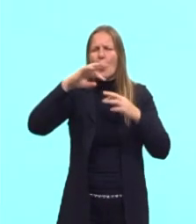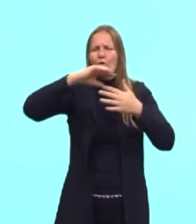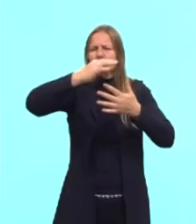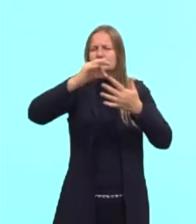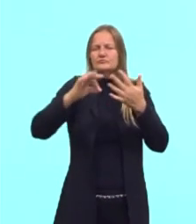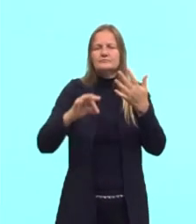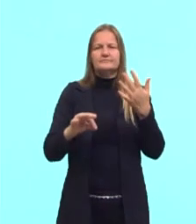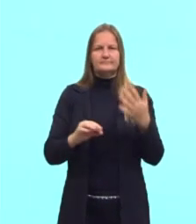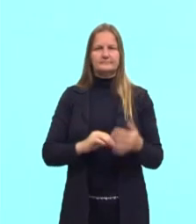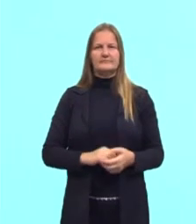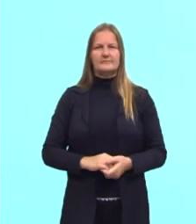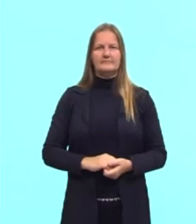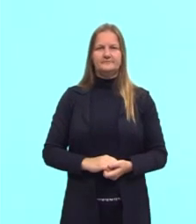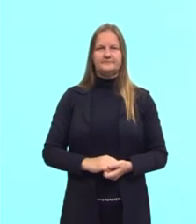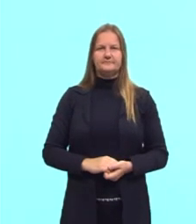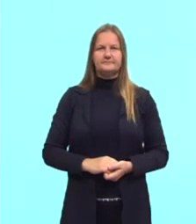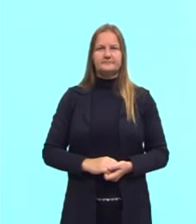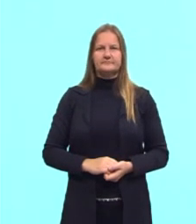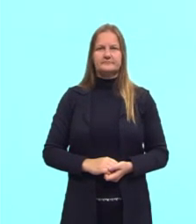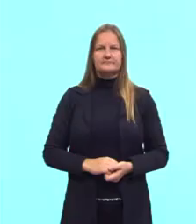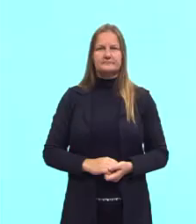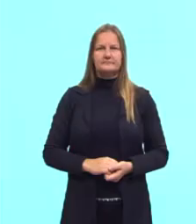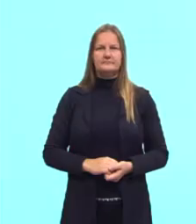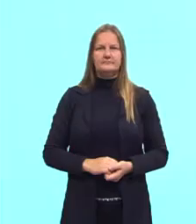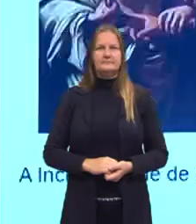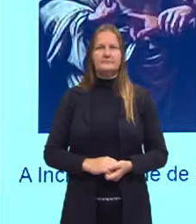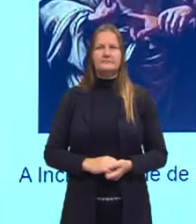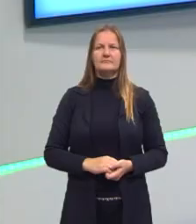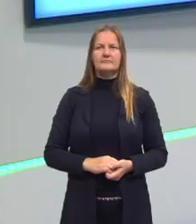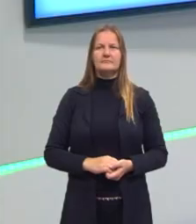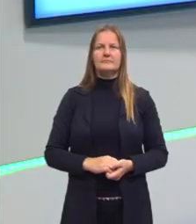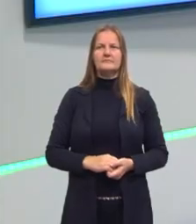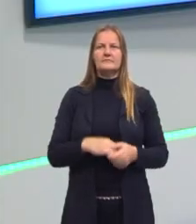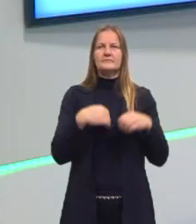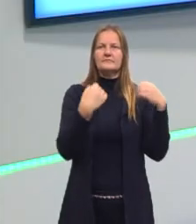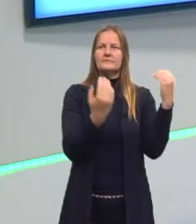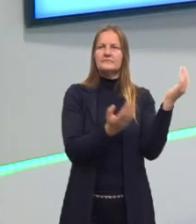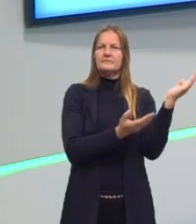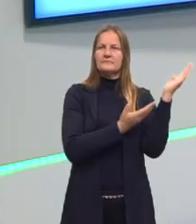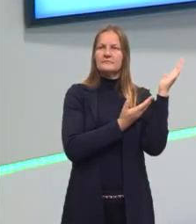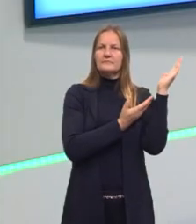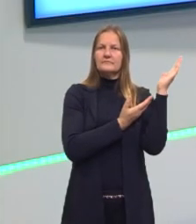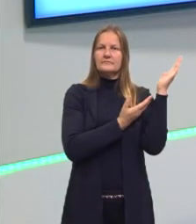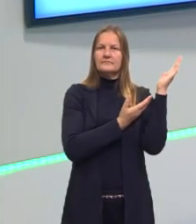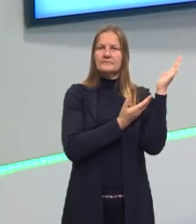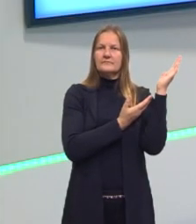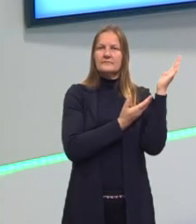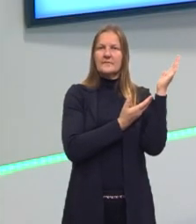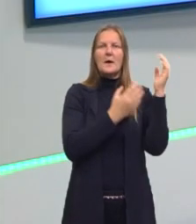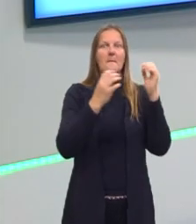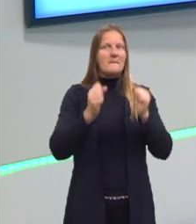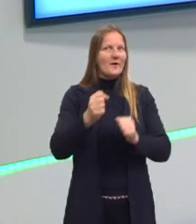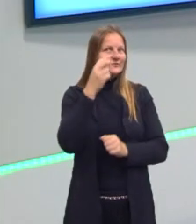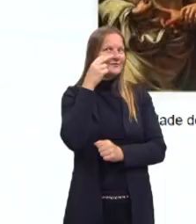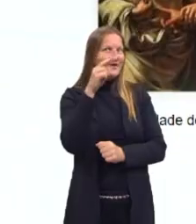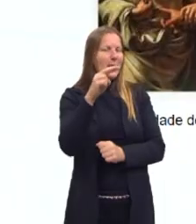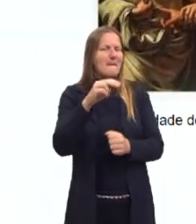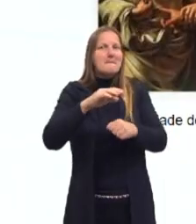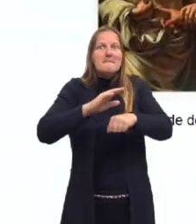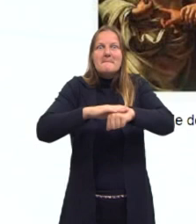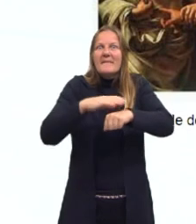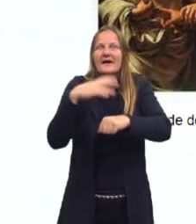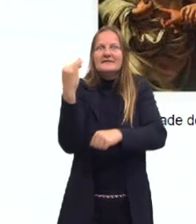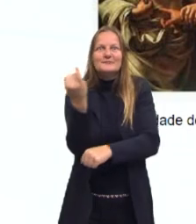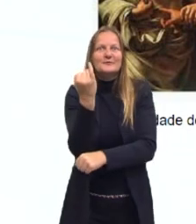e Oi e aí passando aqui nós podemos olhar para os principais